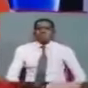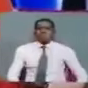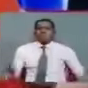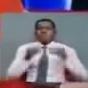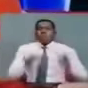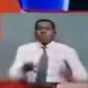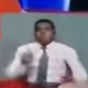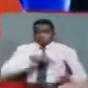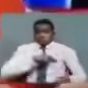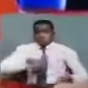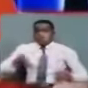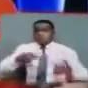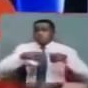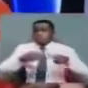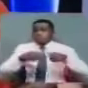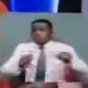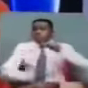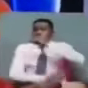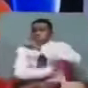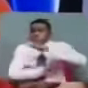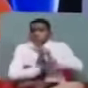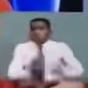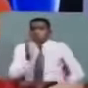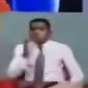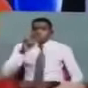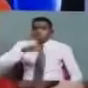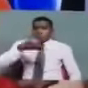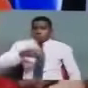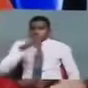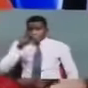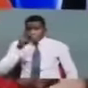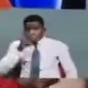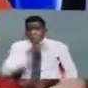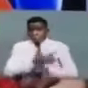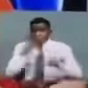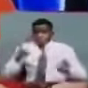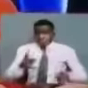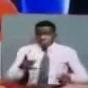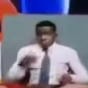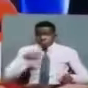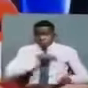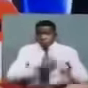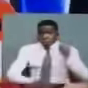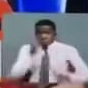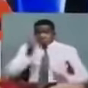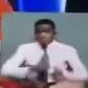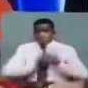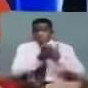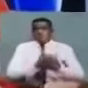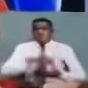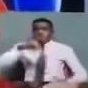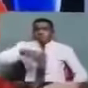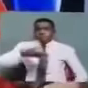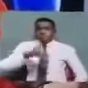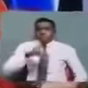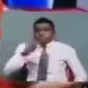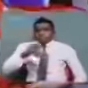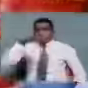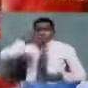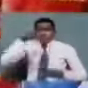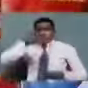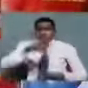Continuamos a apoiar e vamos continuar a apoiar a JPLA, porque já nos mostrou que é capaz de ajudar o MPLA a vencer as eleições das